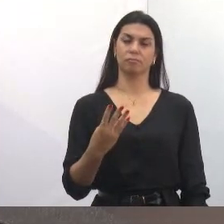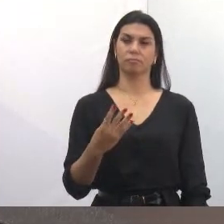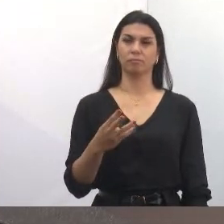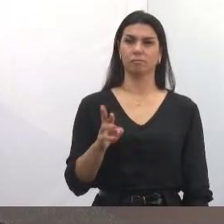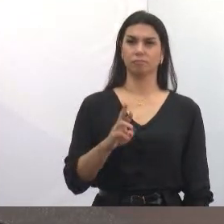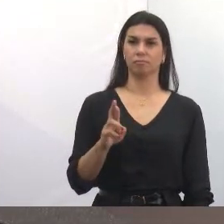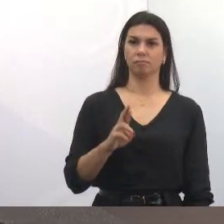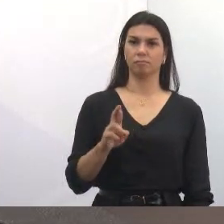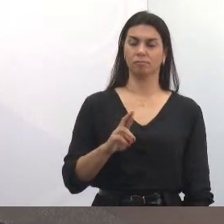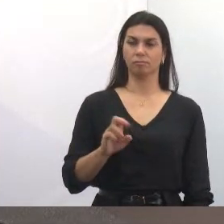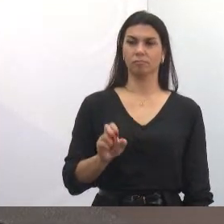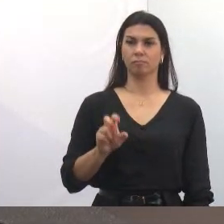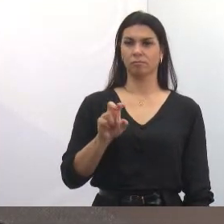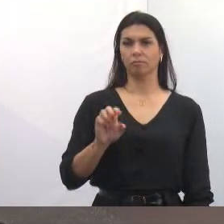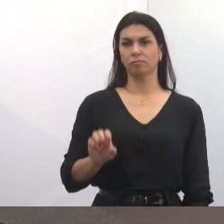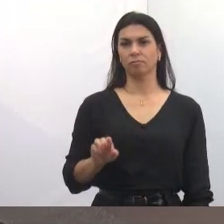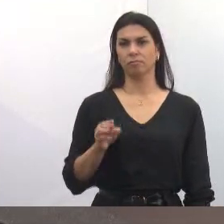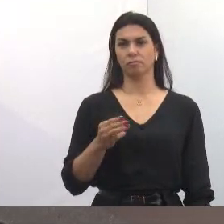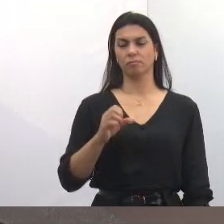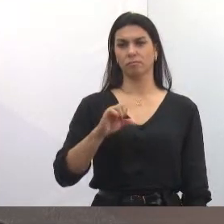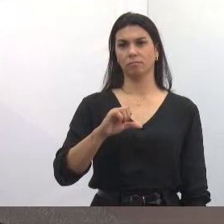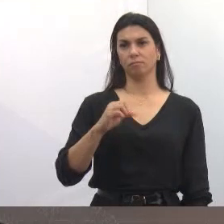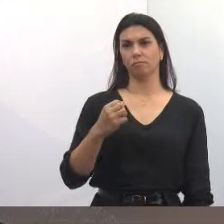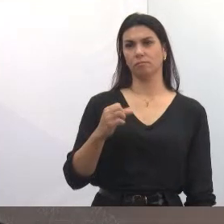R$ 263.024,80, um total de